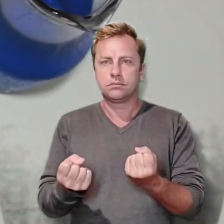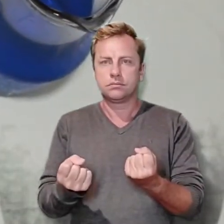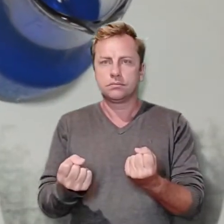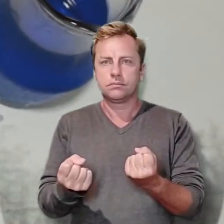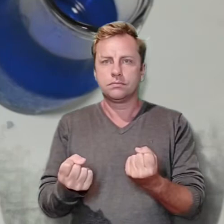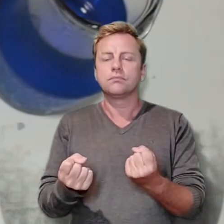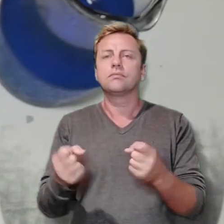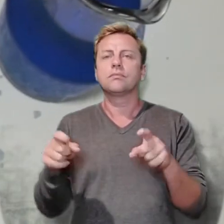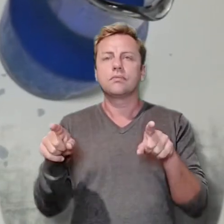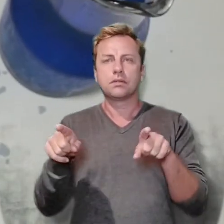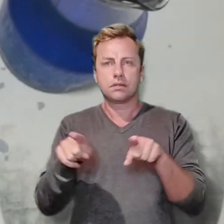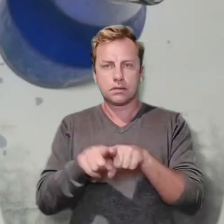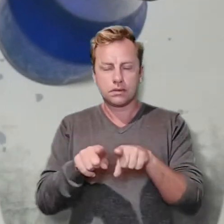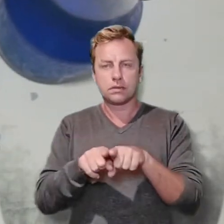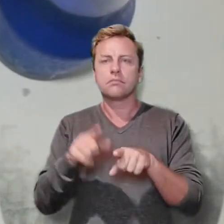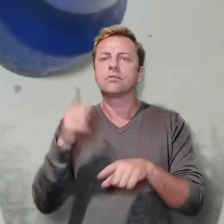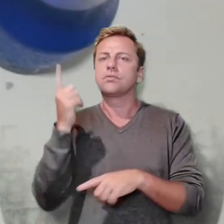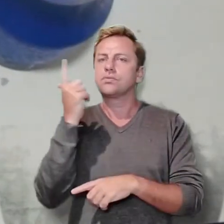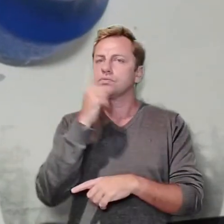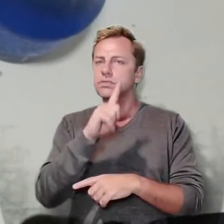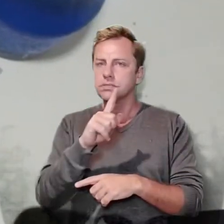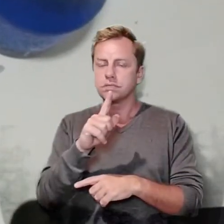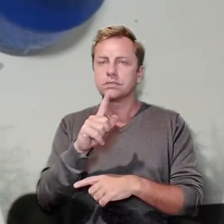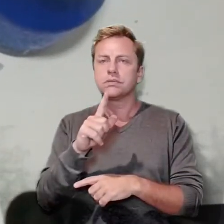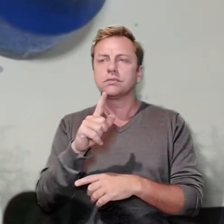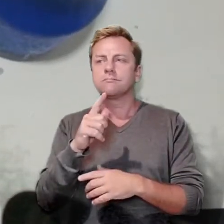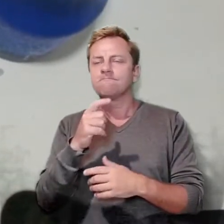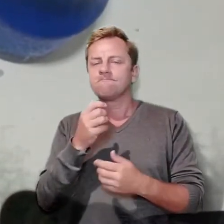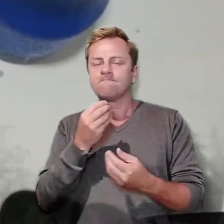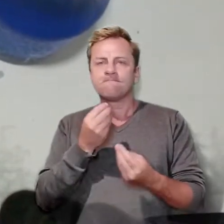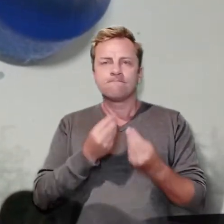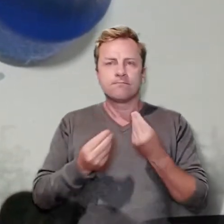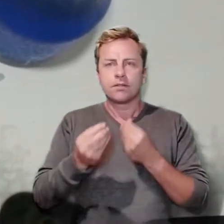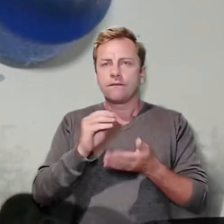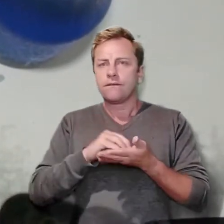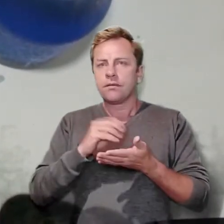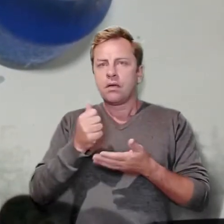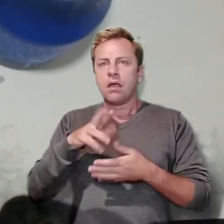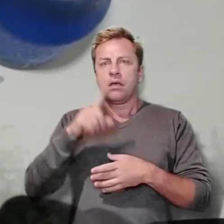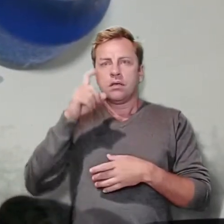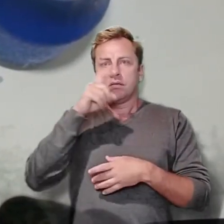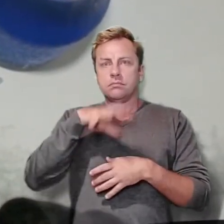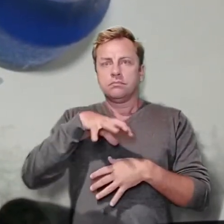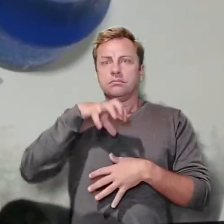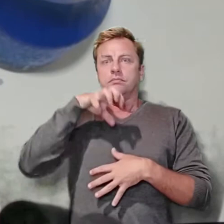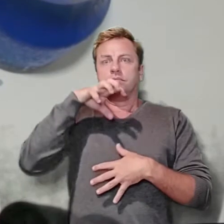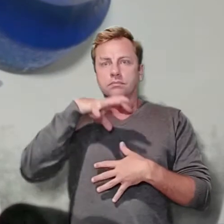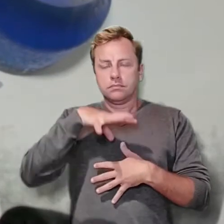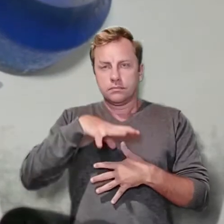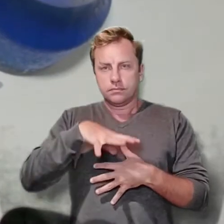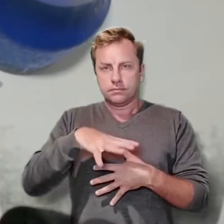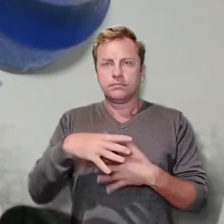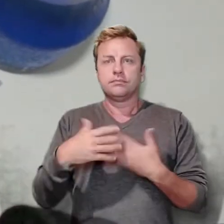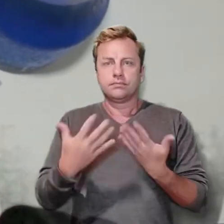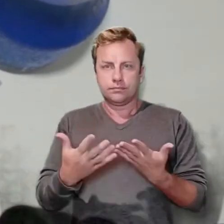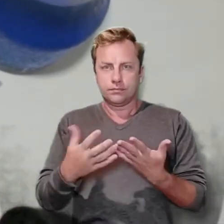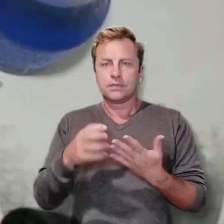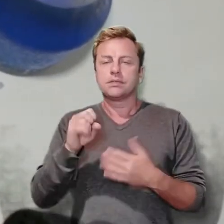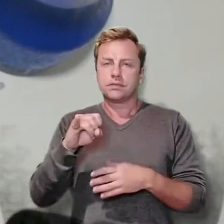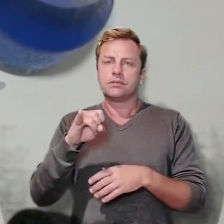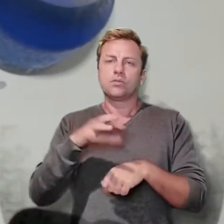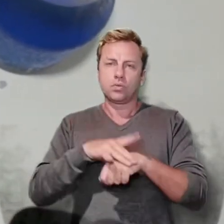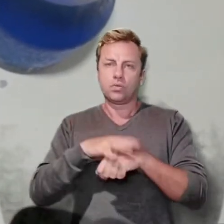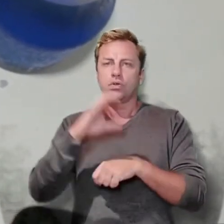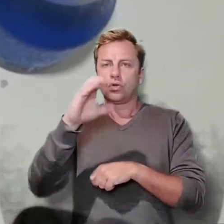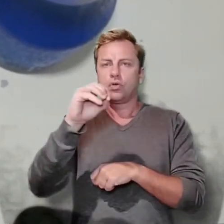e uma maior angústia respiratória